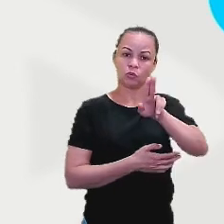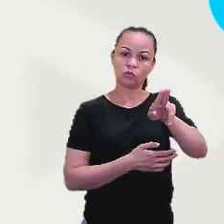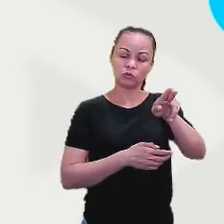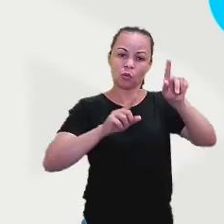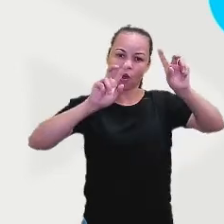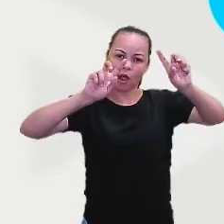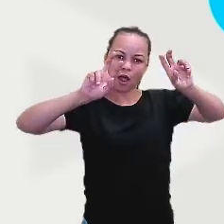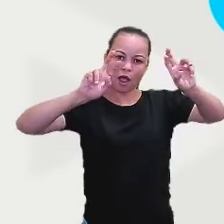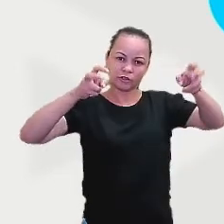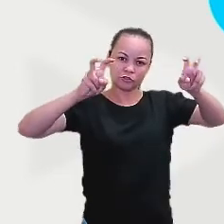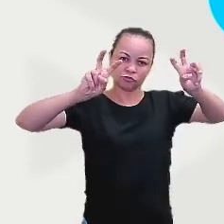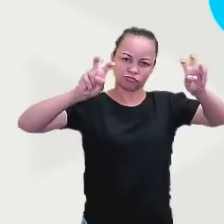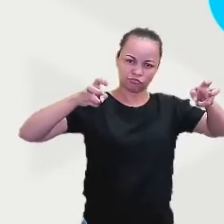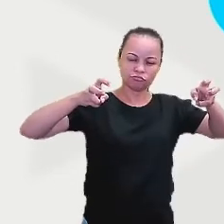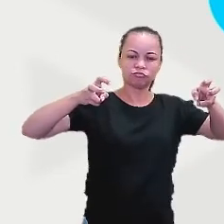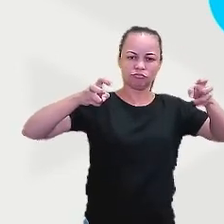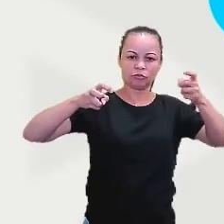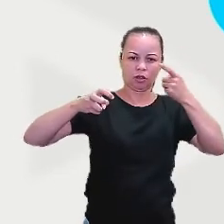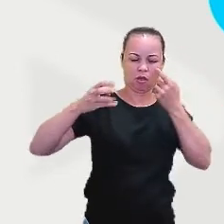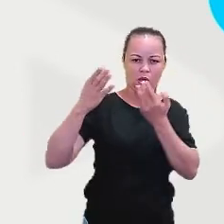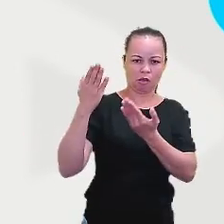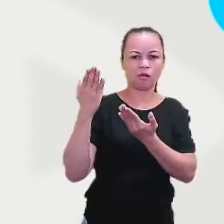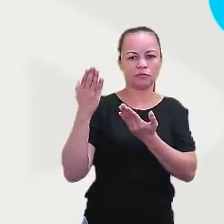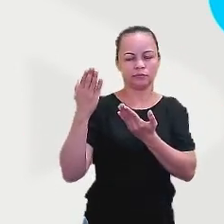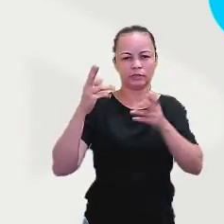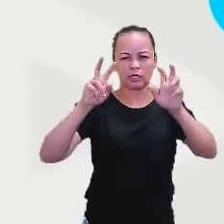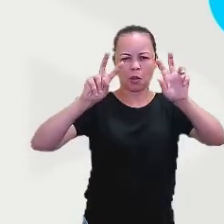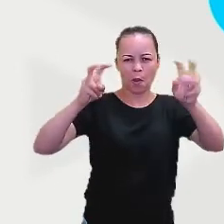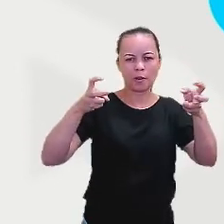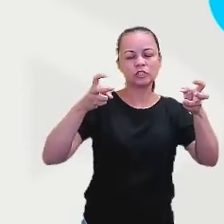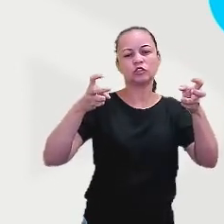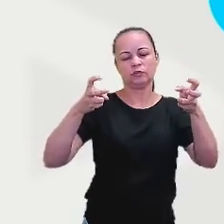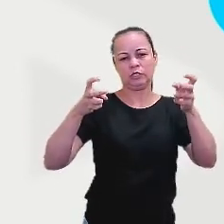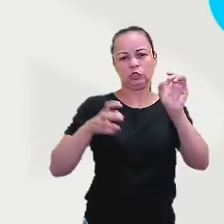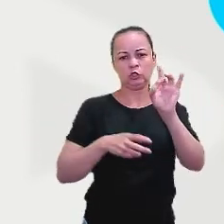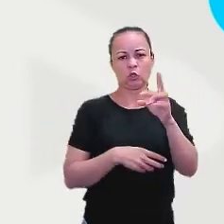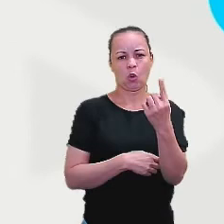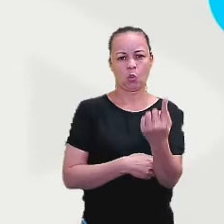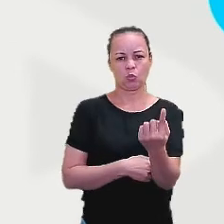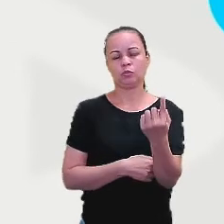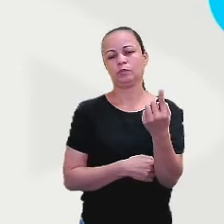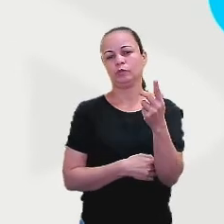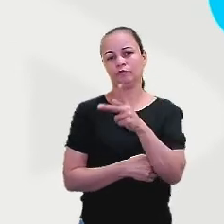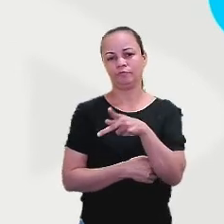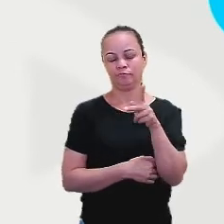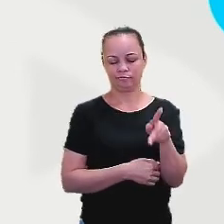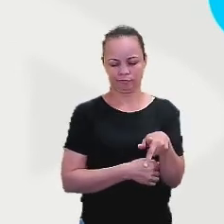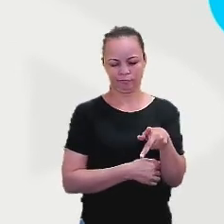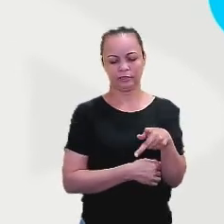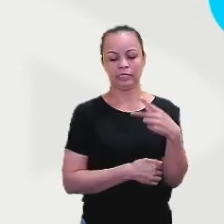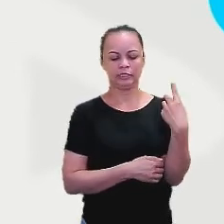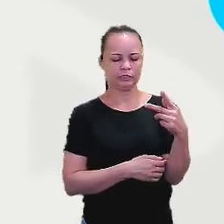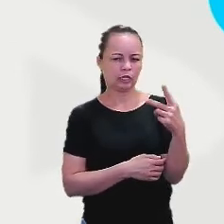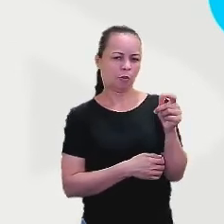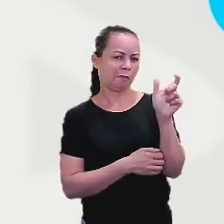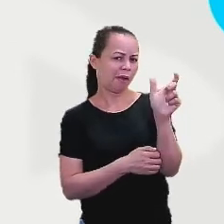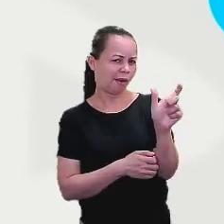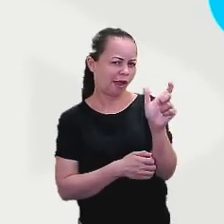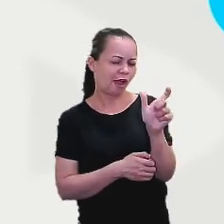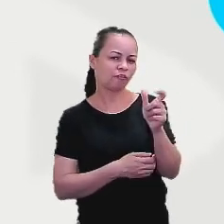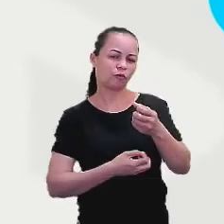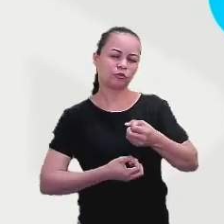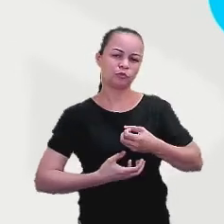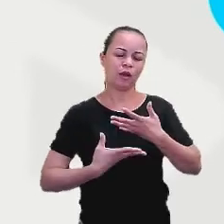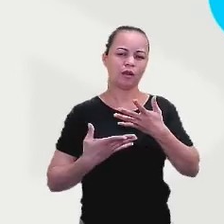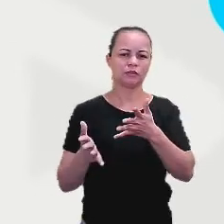as aspas para destacar esse trecho? Então, é isso. Quando eu quero destacar uma expressão, uma palavra ou